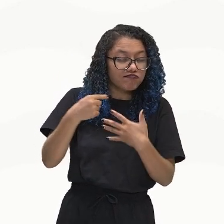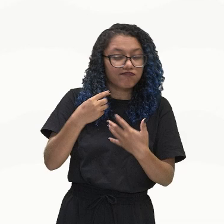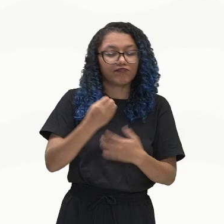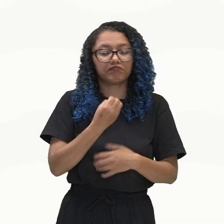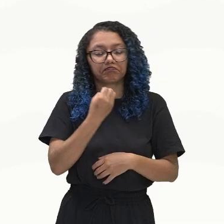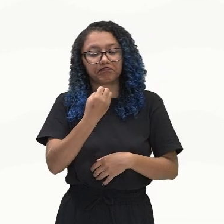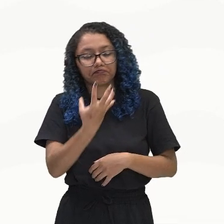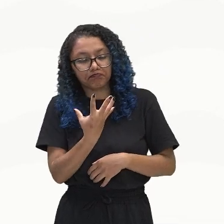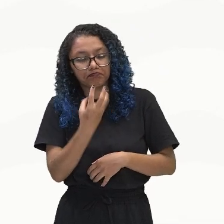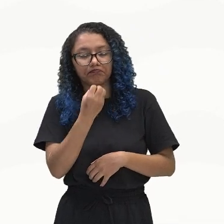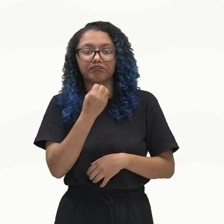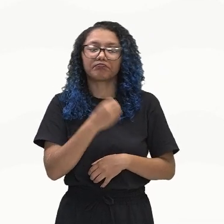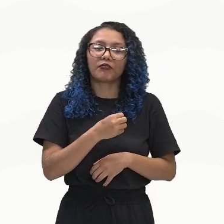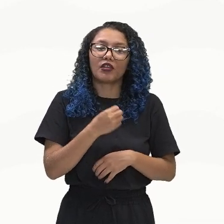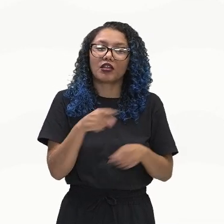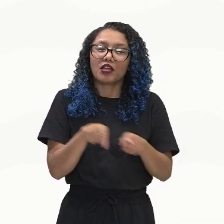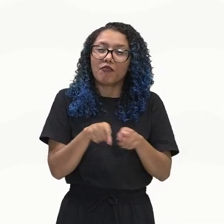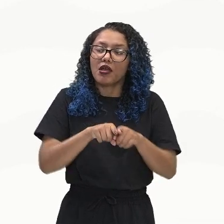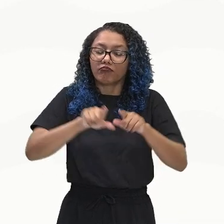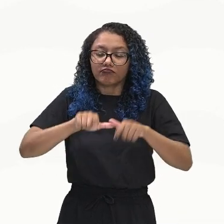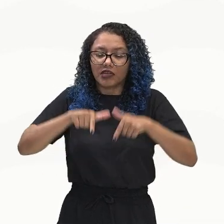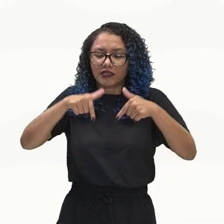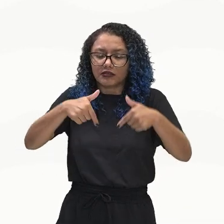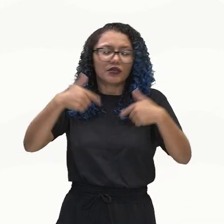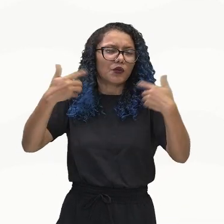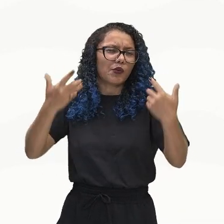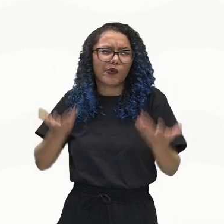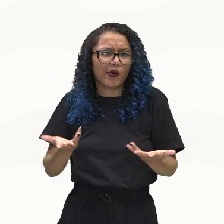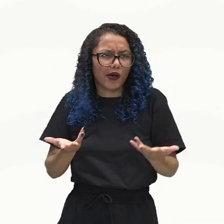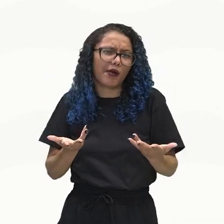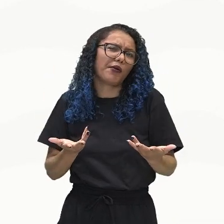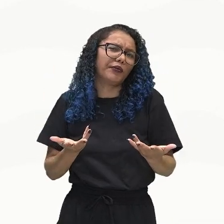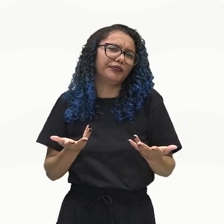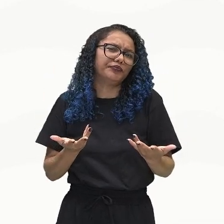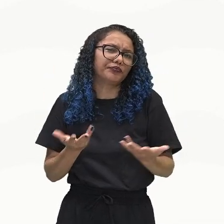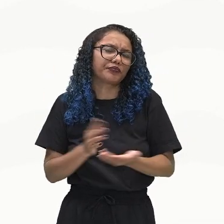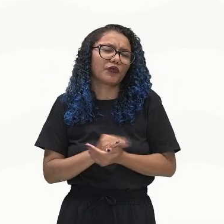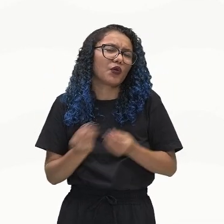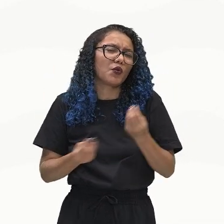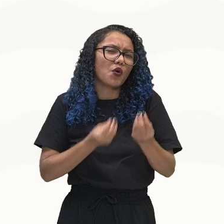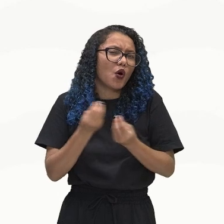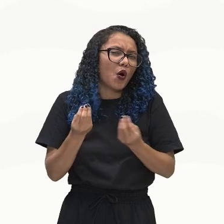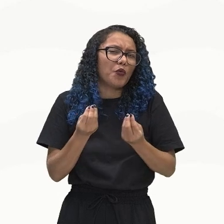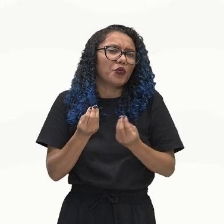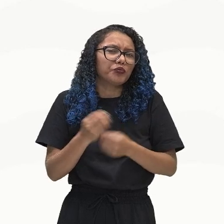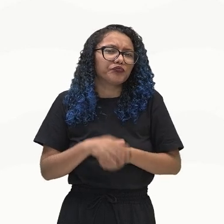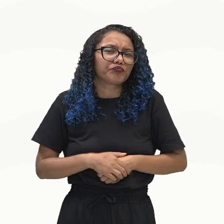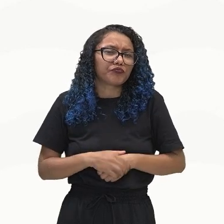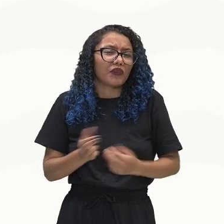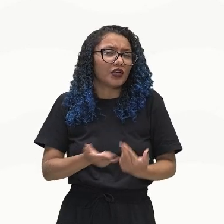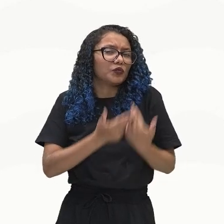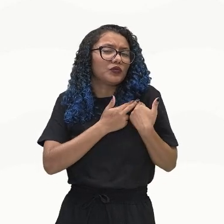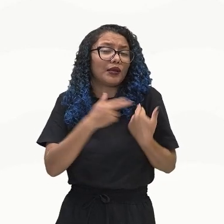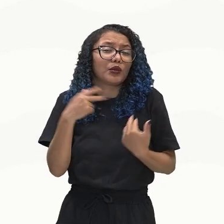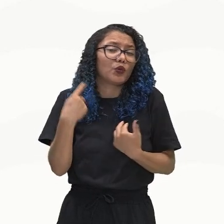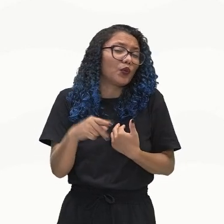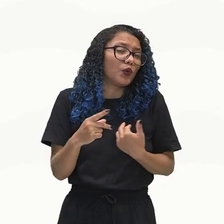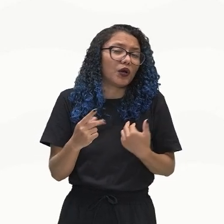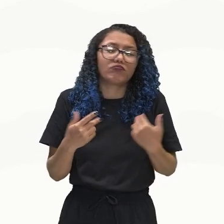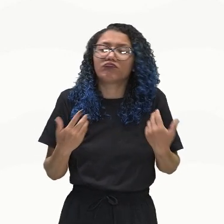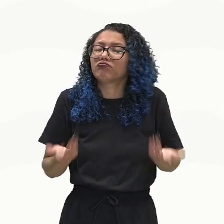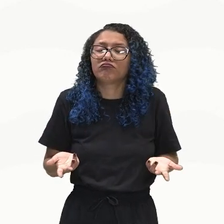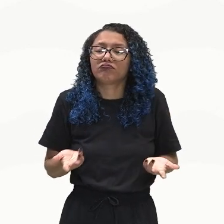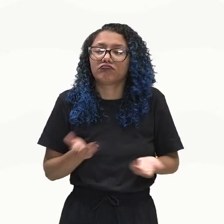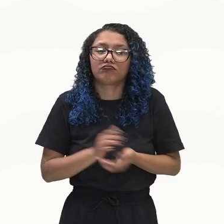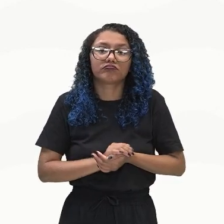ações o mundo necessita e o que você pode fazer nesse sentido. Então, isso são